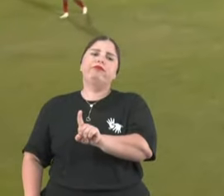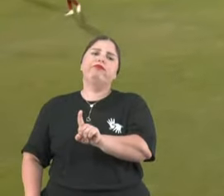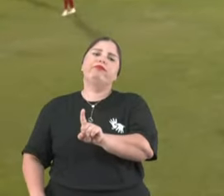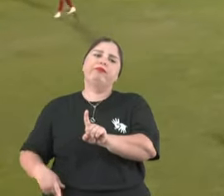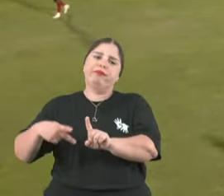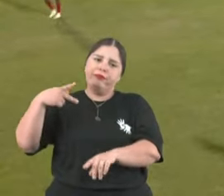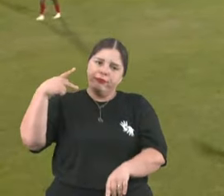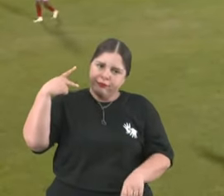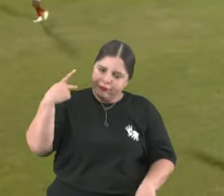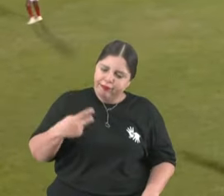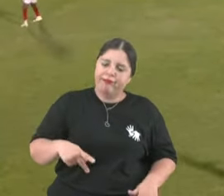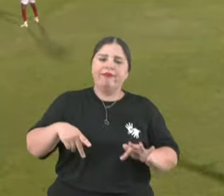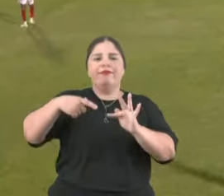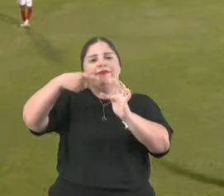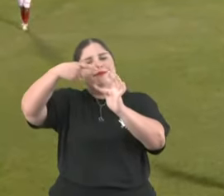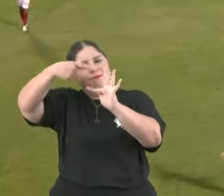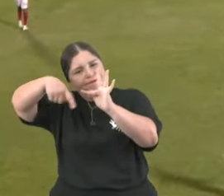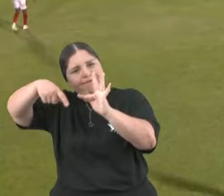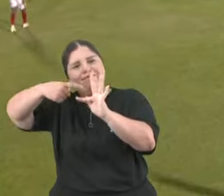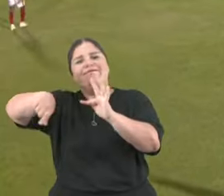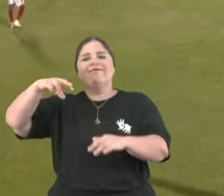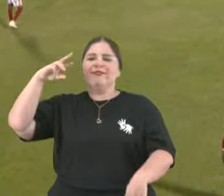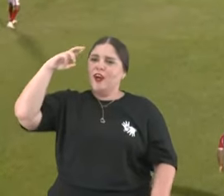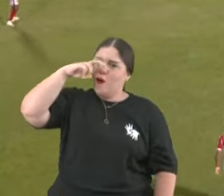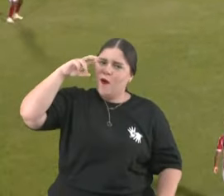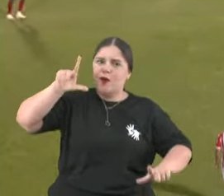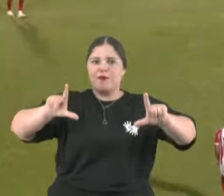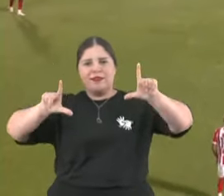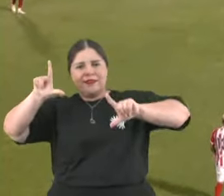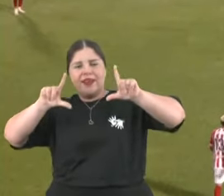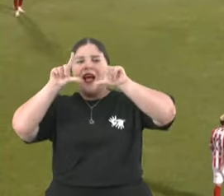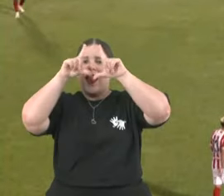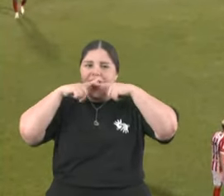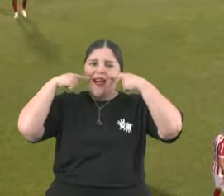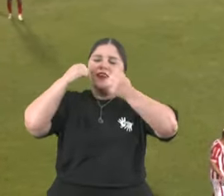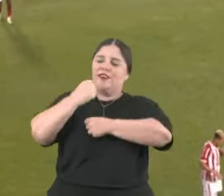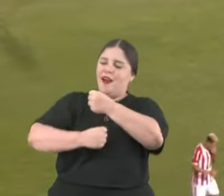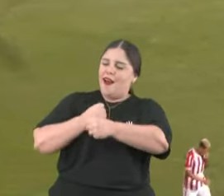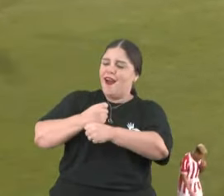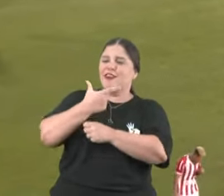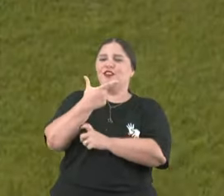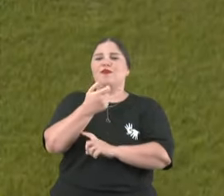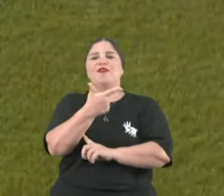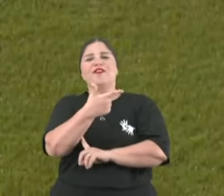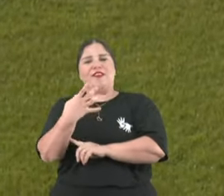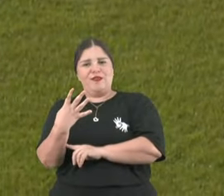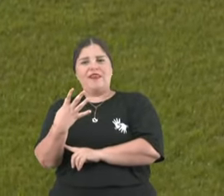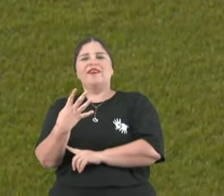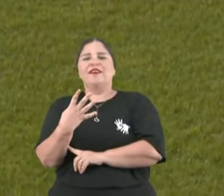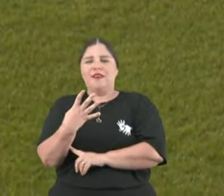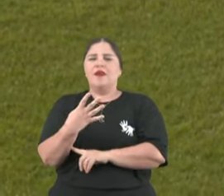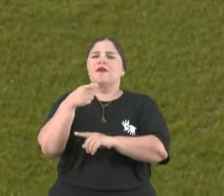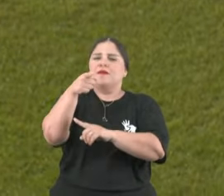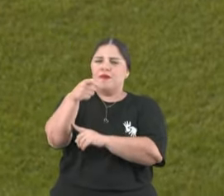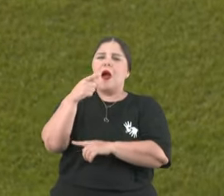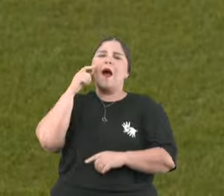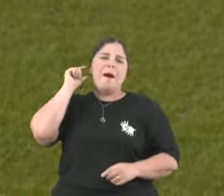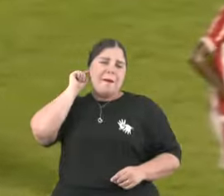TV. Alagoano 2024 é massa, um oferecimento. Prefeitura de